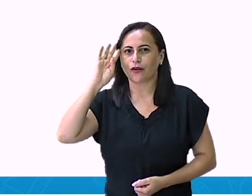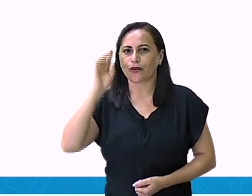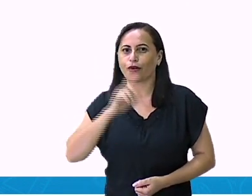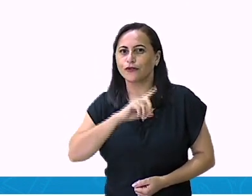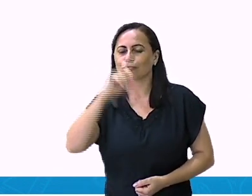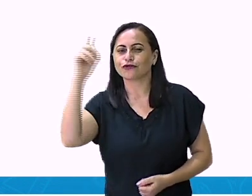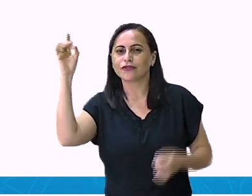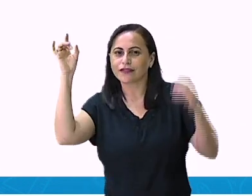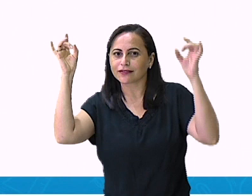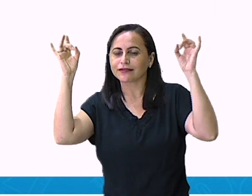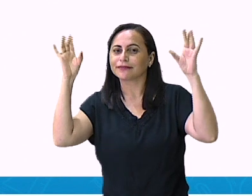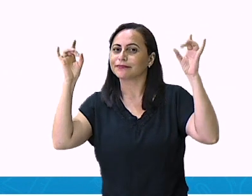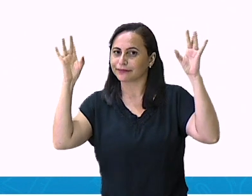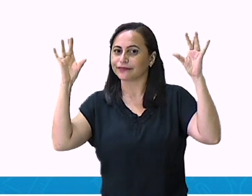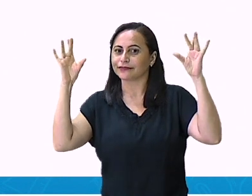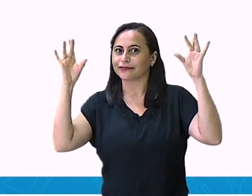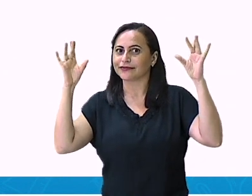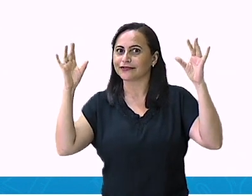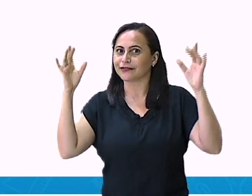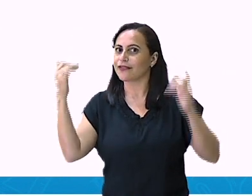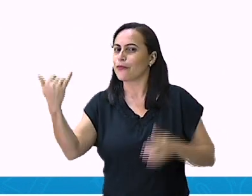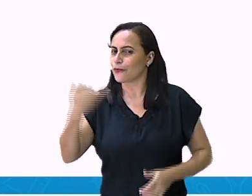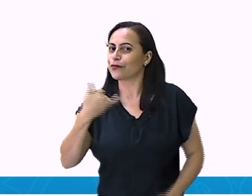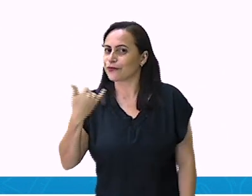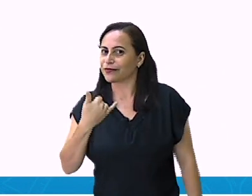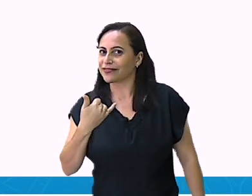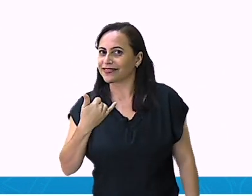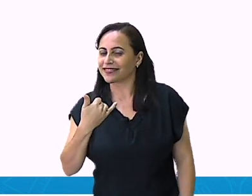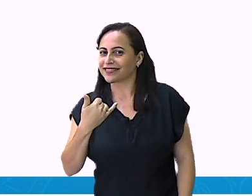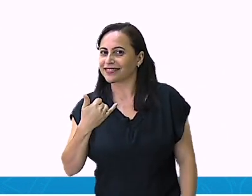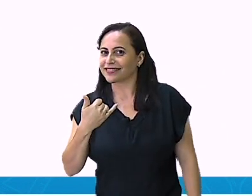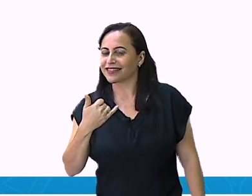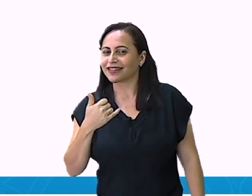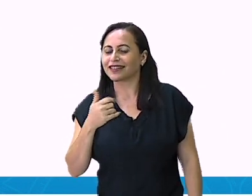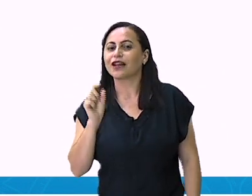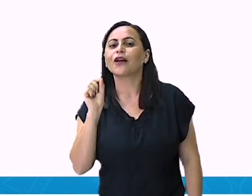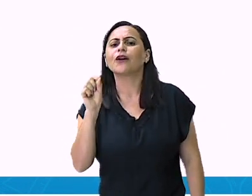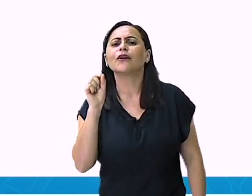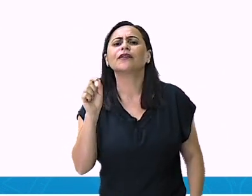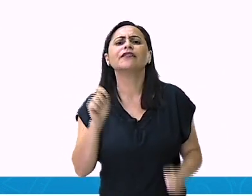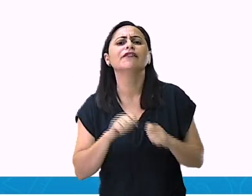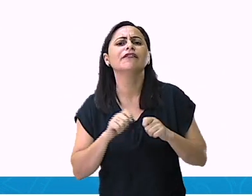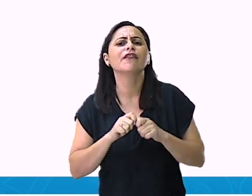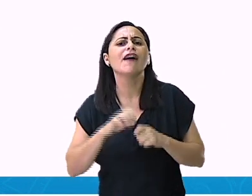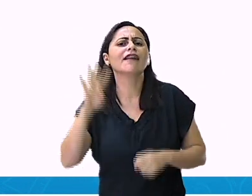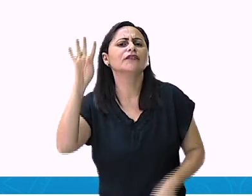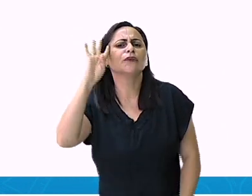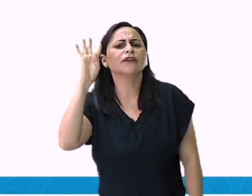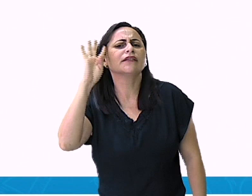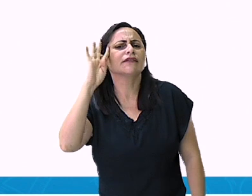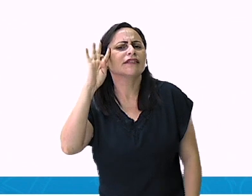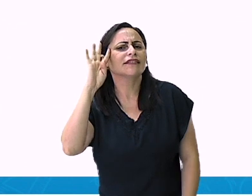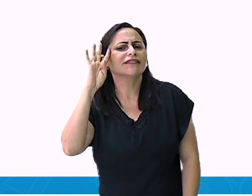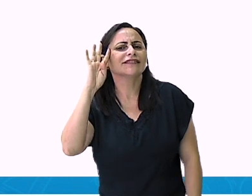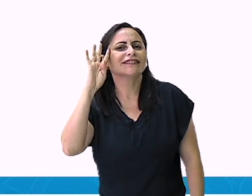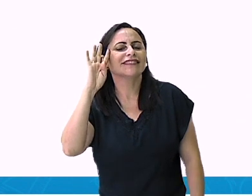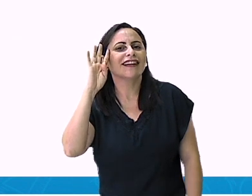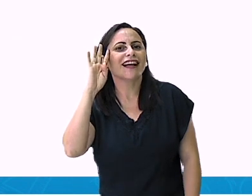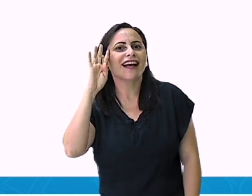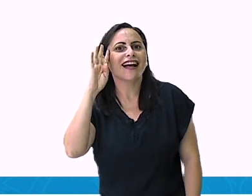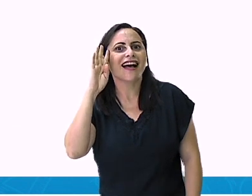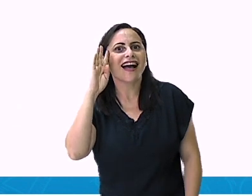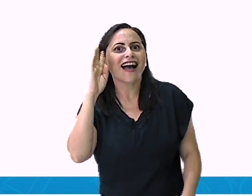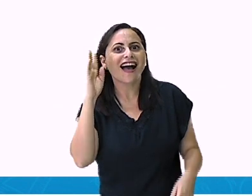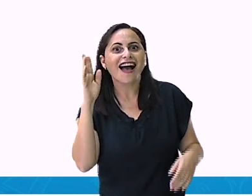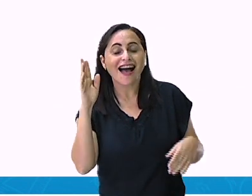para você? Conte para mim. O que você faz na quarta-feira? Tem um desenho